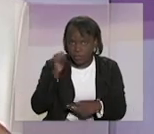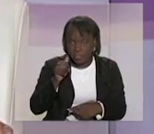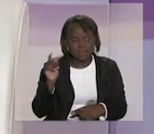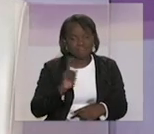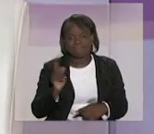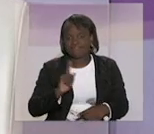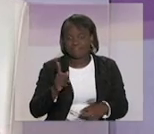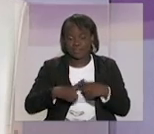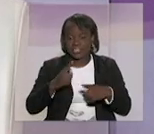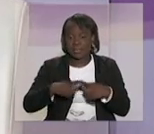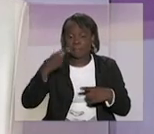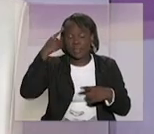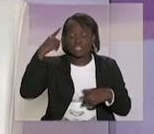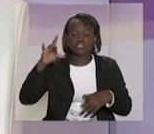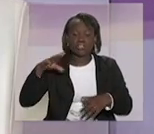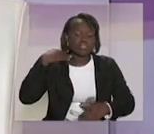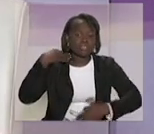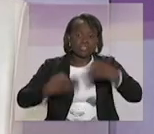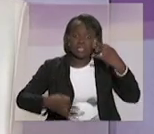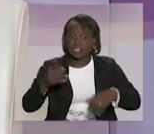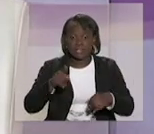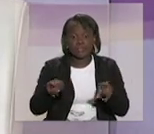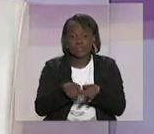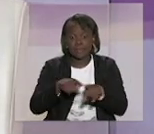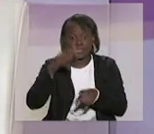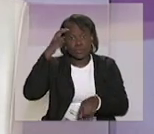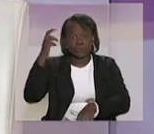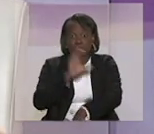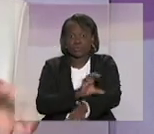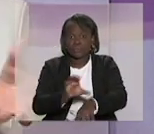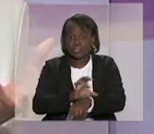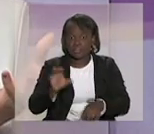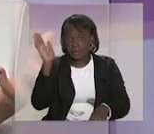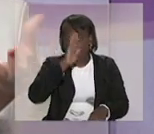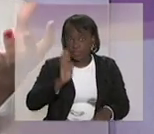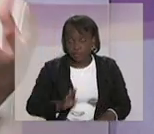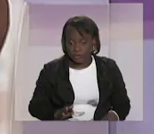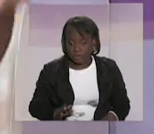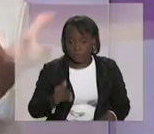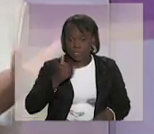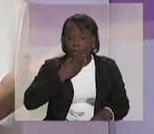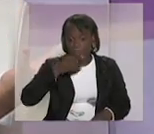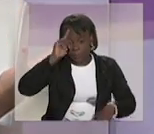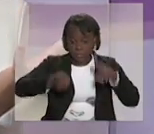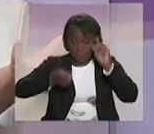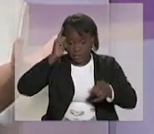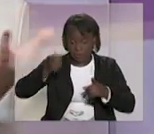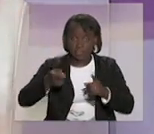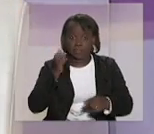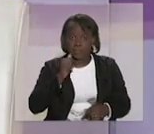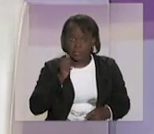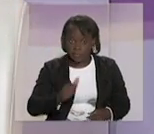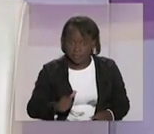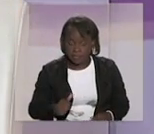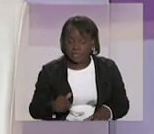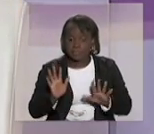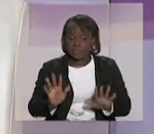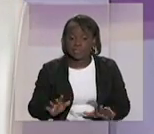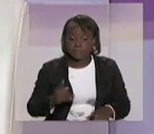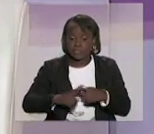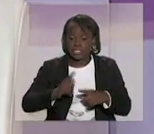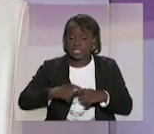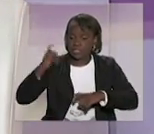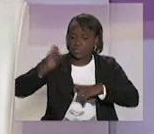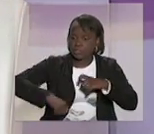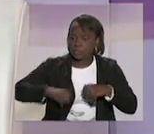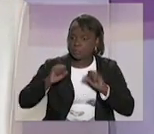mulher, porque essa não é meramente uma questão judicial, é uma questão cultural, essa ideia do controle sobre a mulher, né? O que